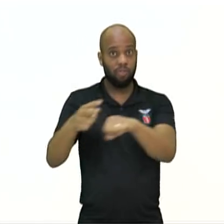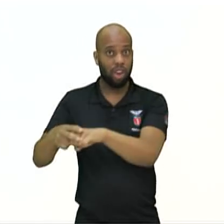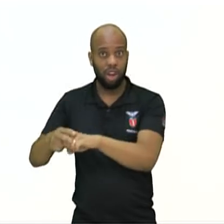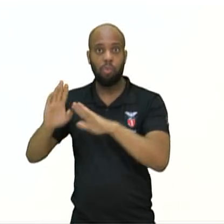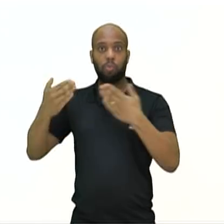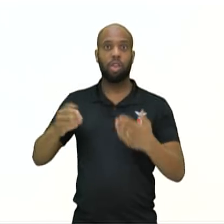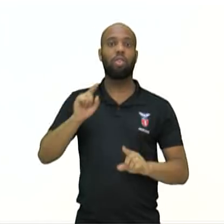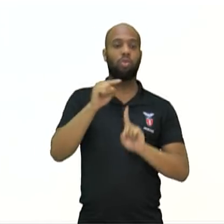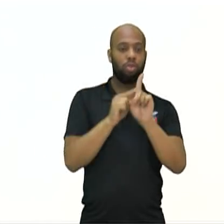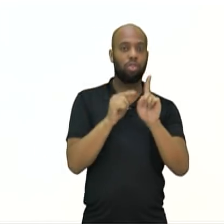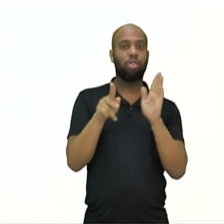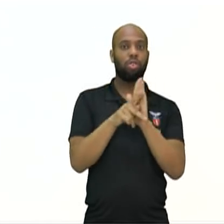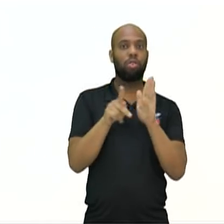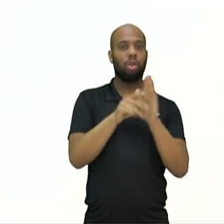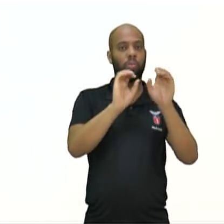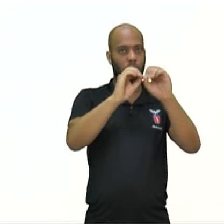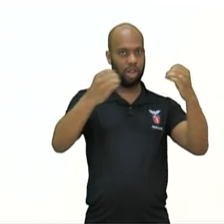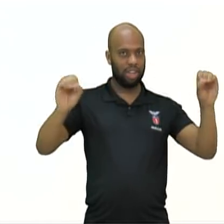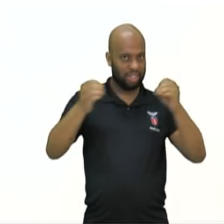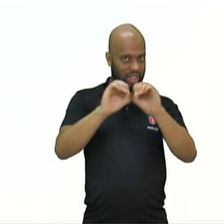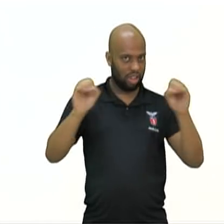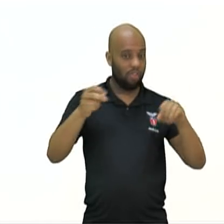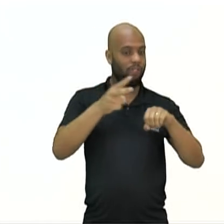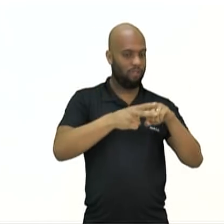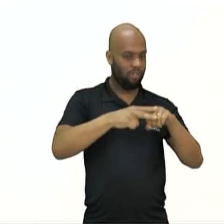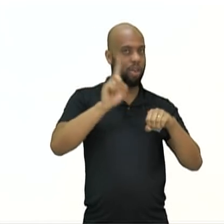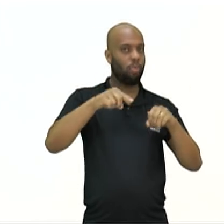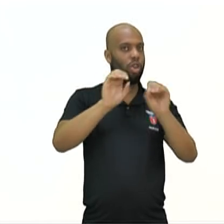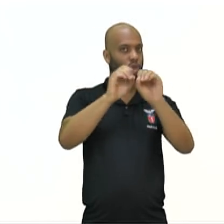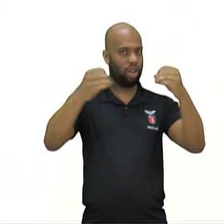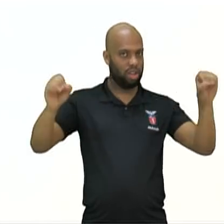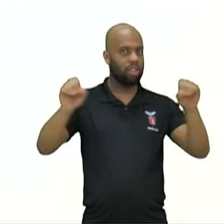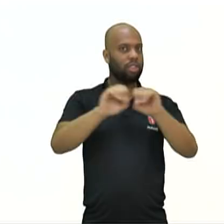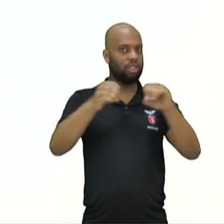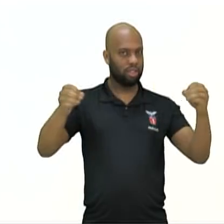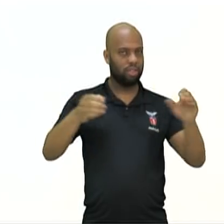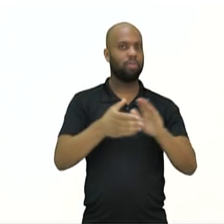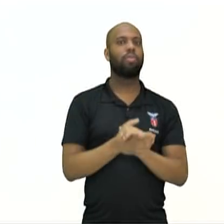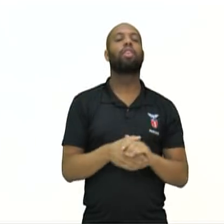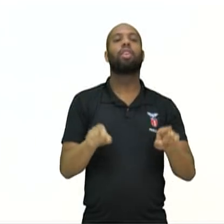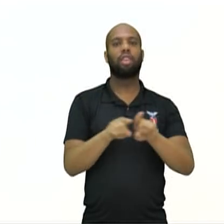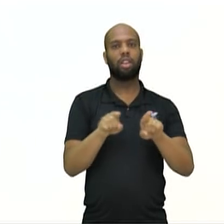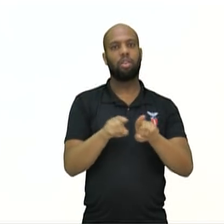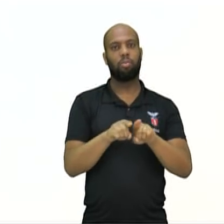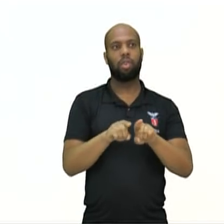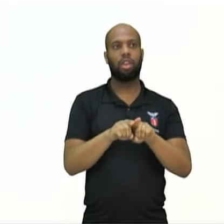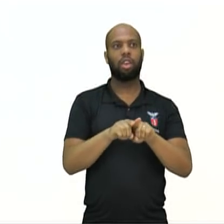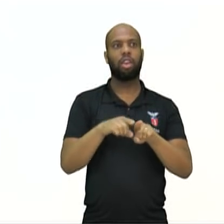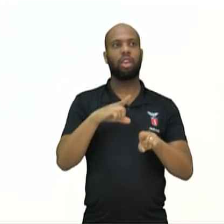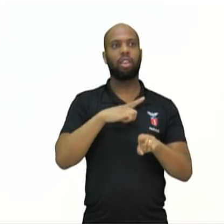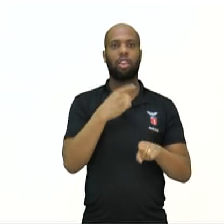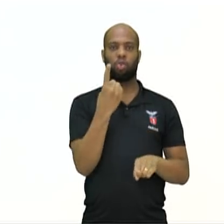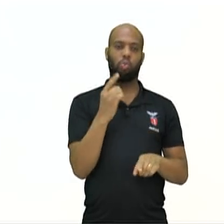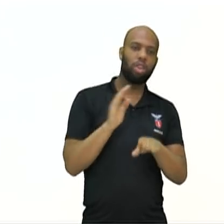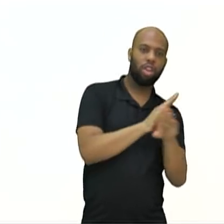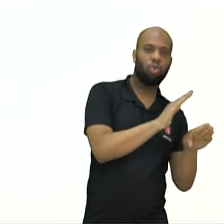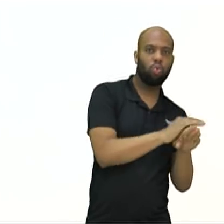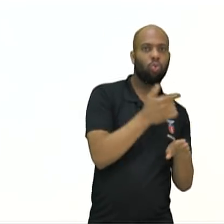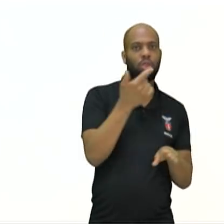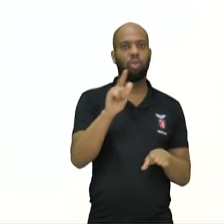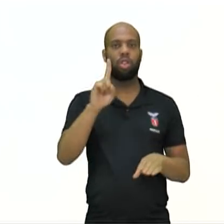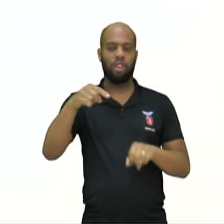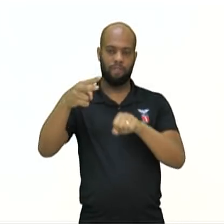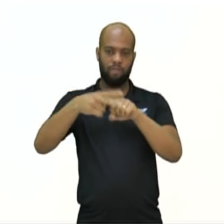verbos, serão os números de orações, exceto ali as locuções verbais, né? Que faz o papel de uma só, que um auxilia e o outro é o